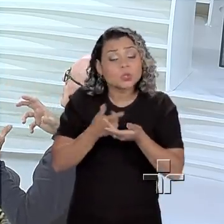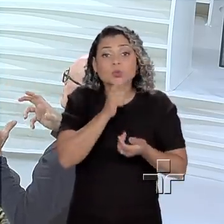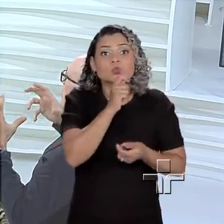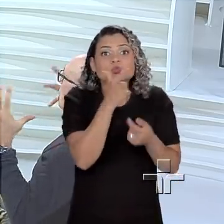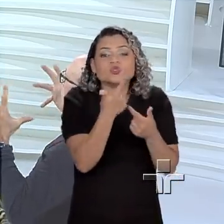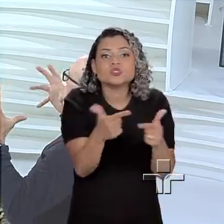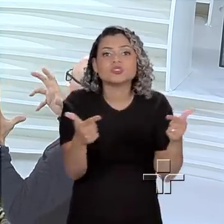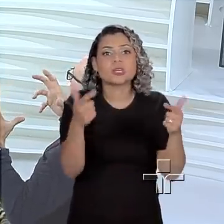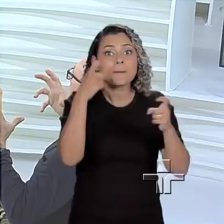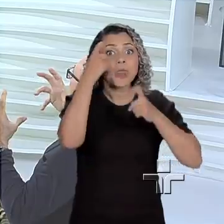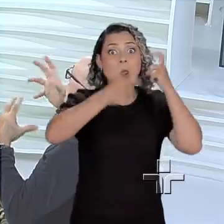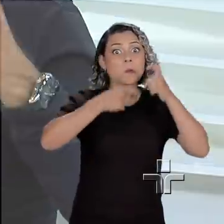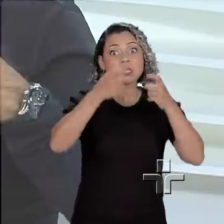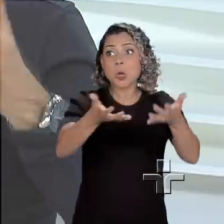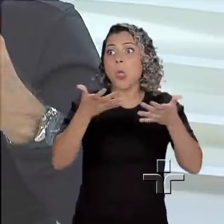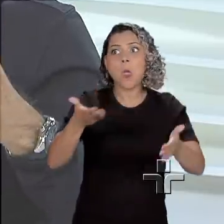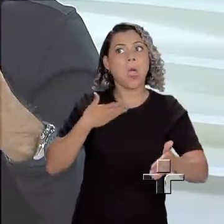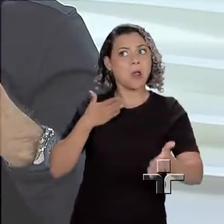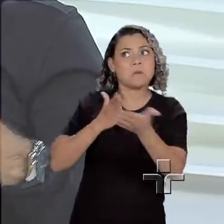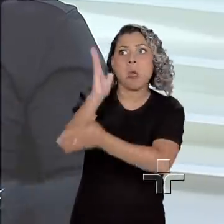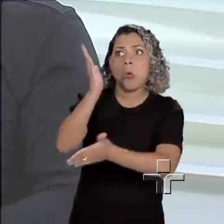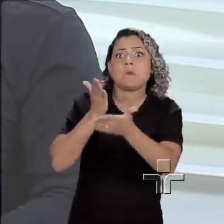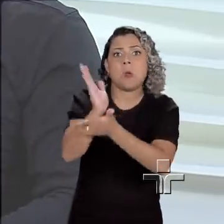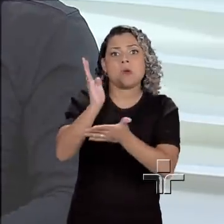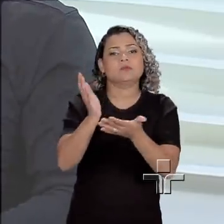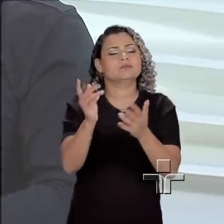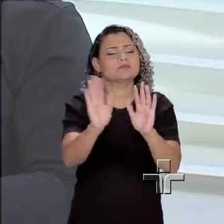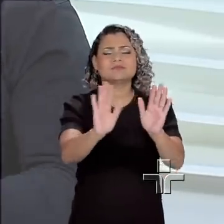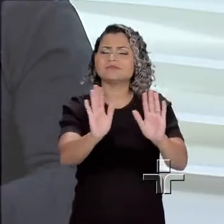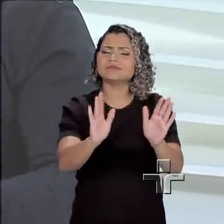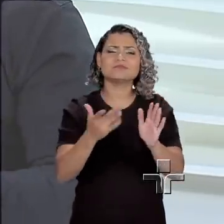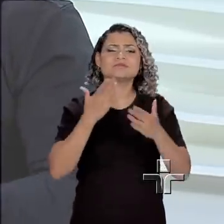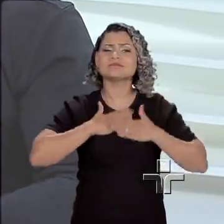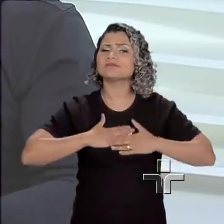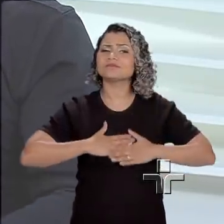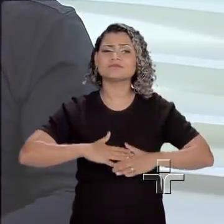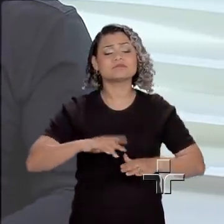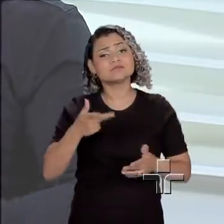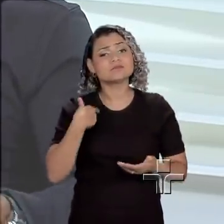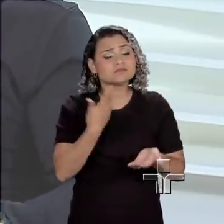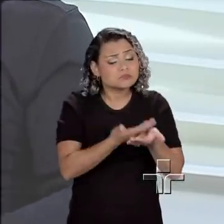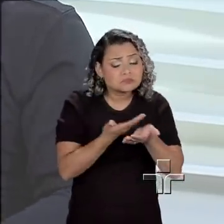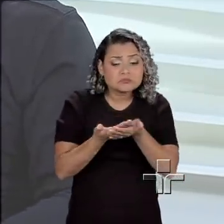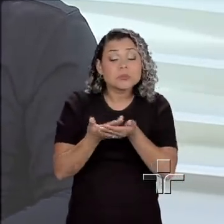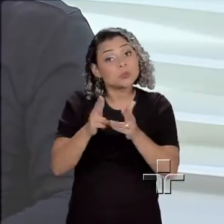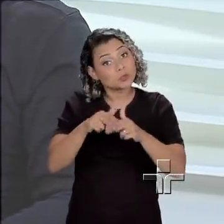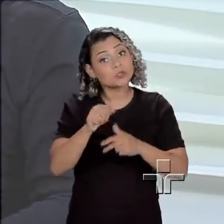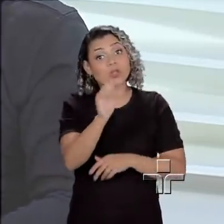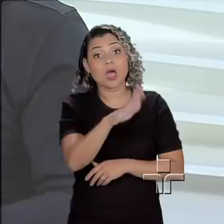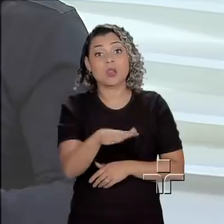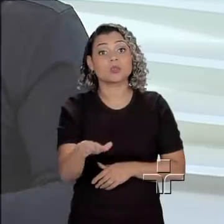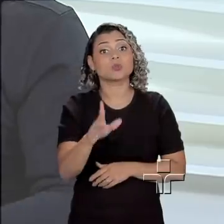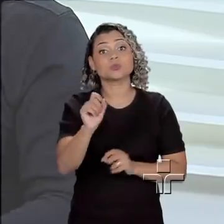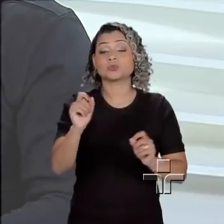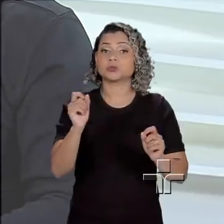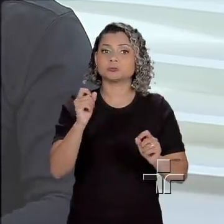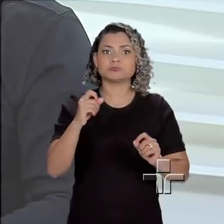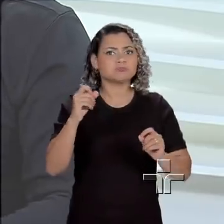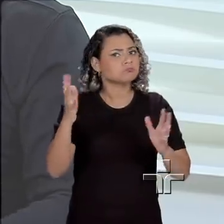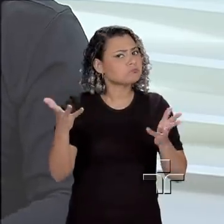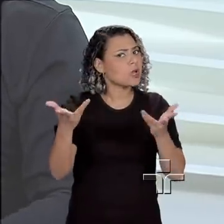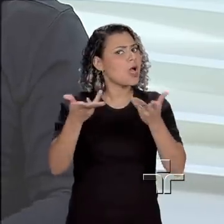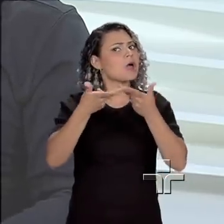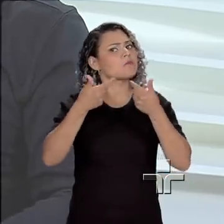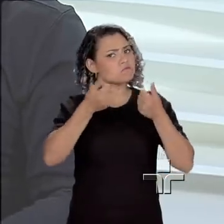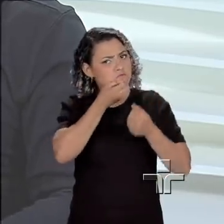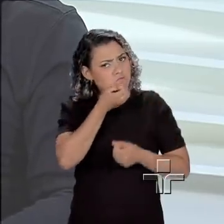preocupação monstruosa de se eu vou ou não vou passar. E entraram, e é uma escola de alunos brilhantes,